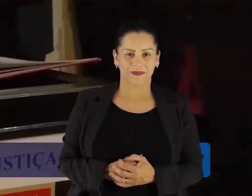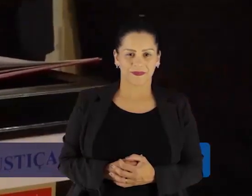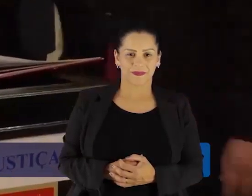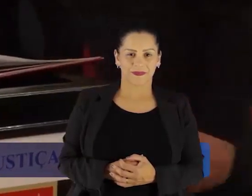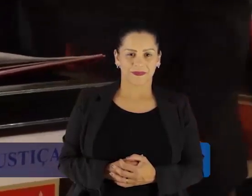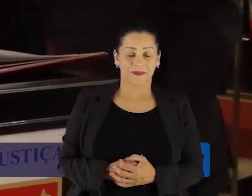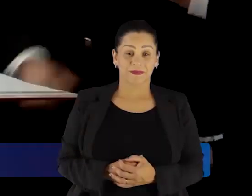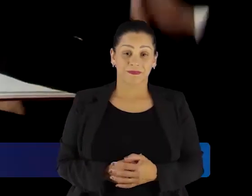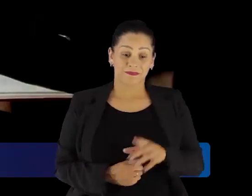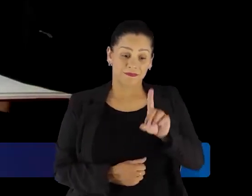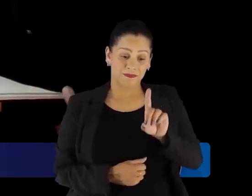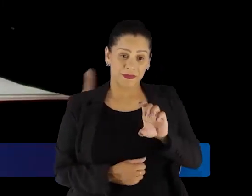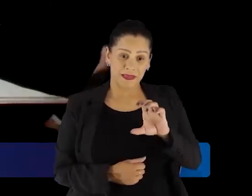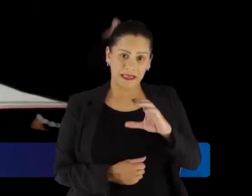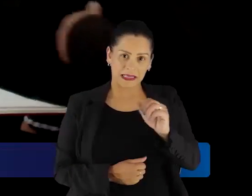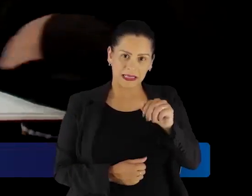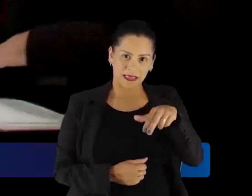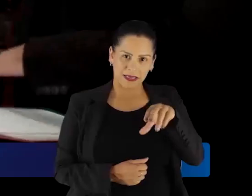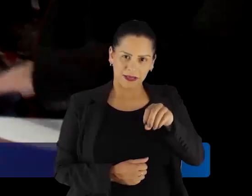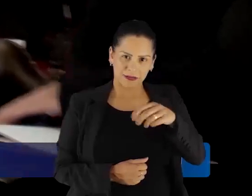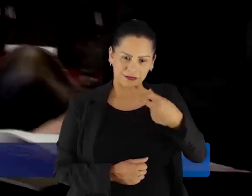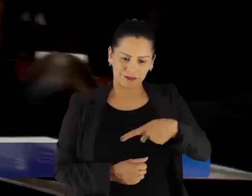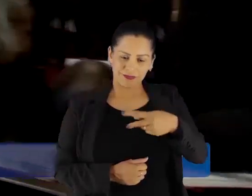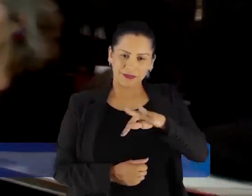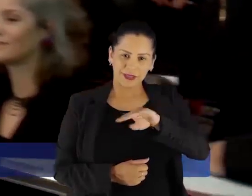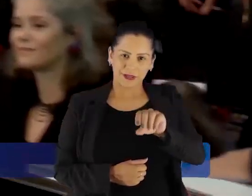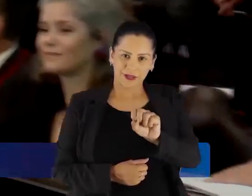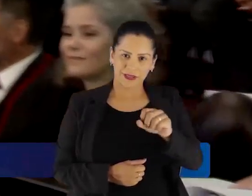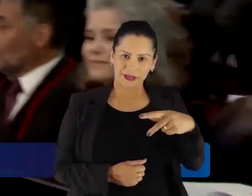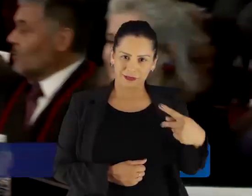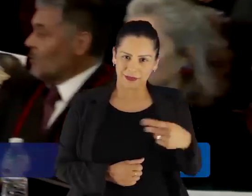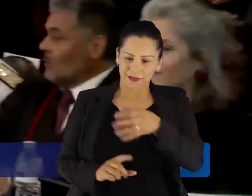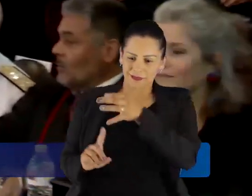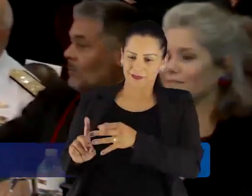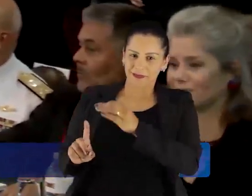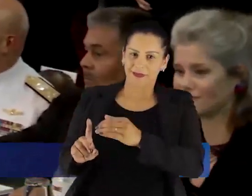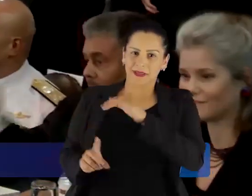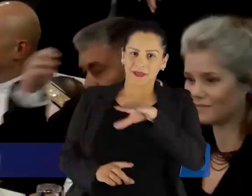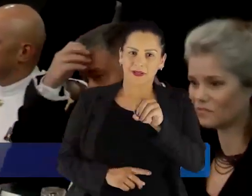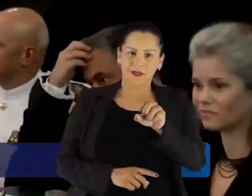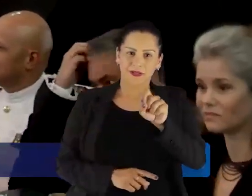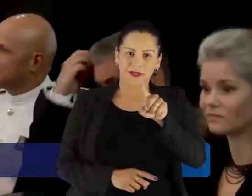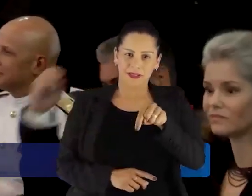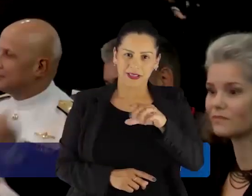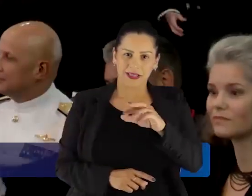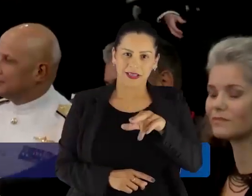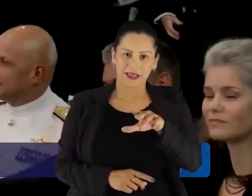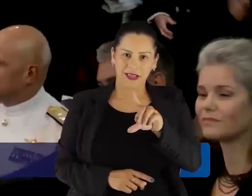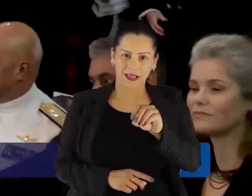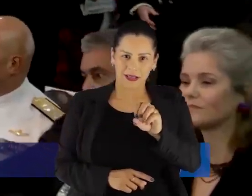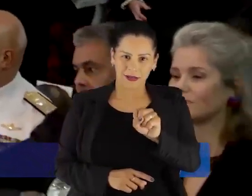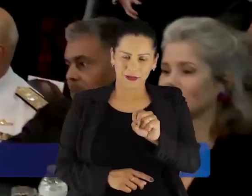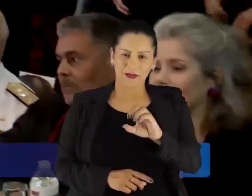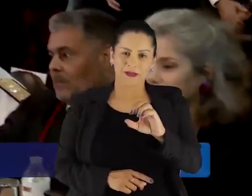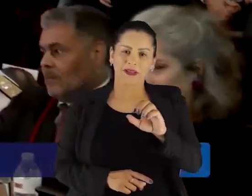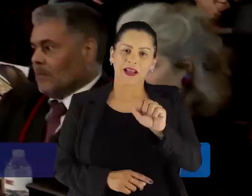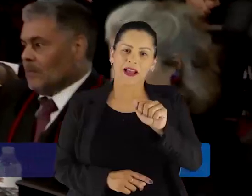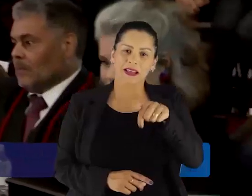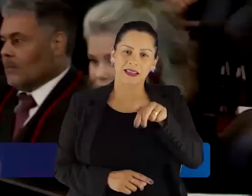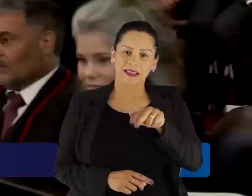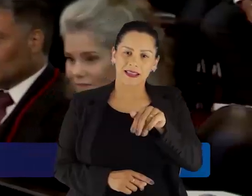e como decano do Tribunal de Justiça do Estado de São Paulo excelentíssimo Desembargador José Carlos Gonçalves Xavier de